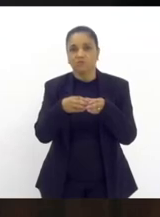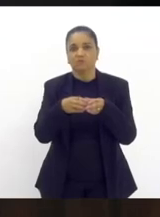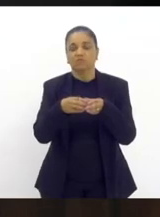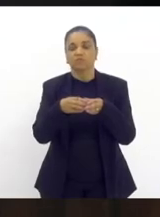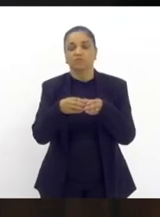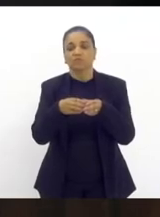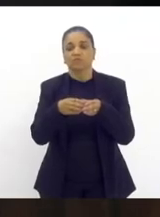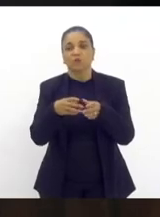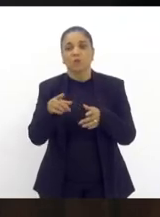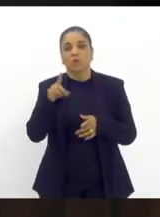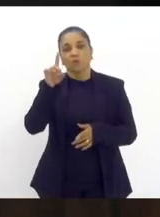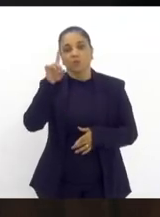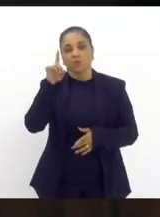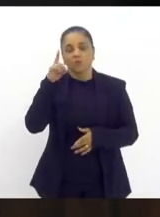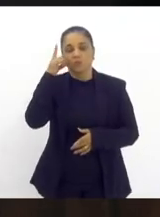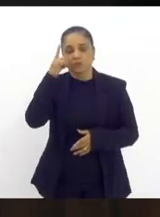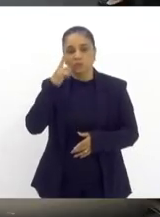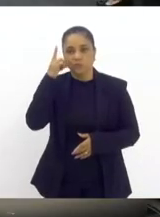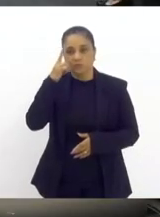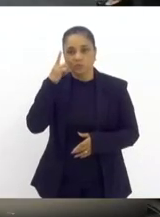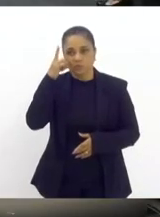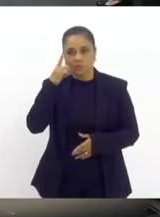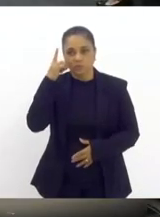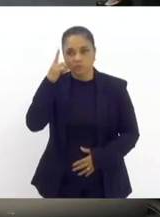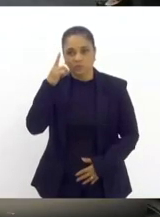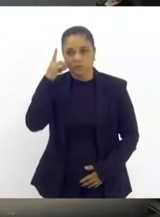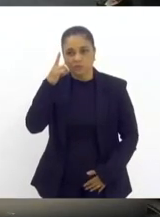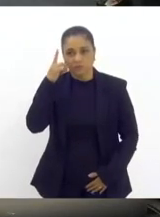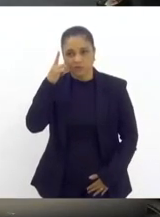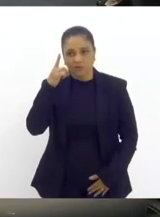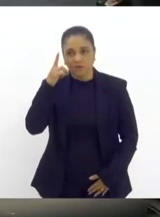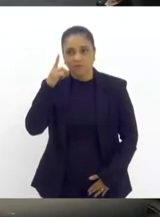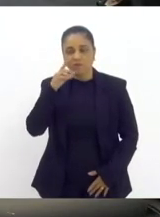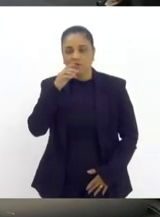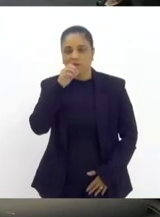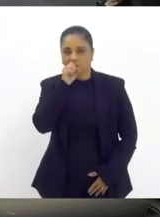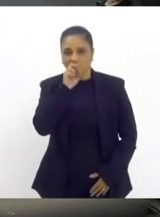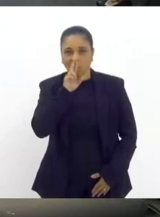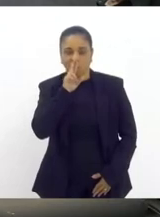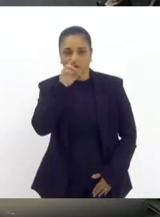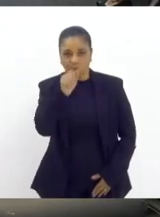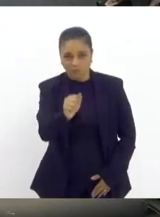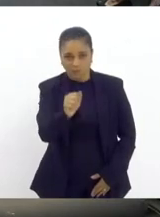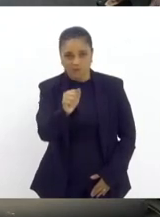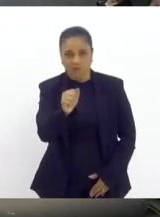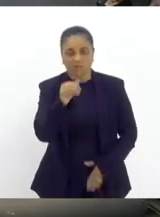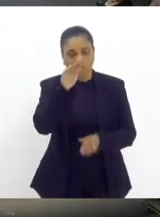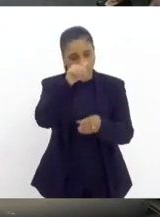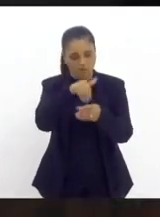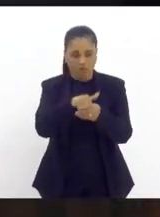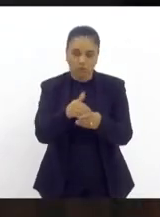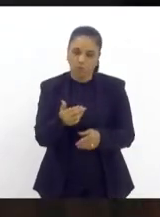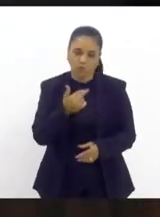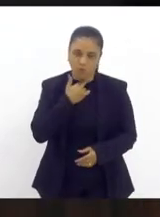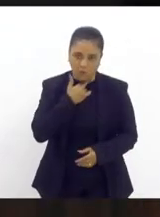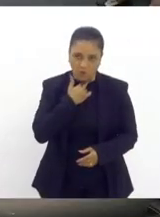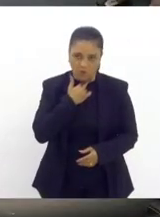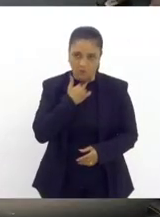o Serginho não pode só não posso ser inclusive tô dando meu voto pela condicionalidade 2 a 1